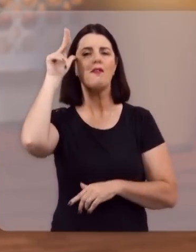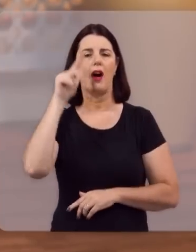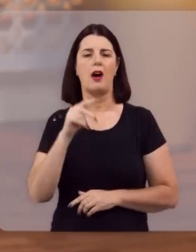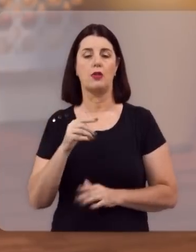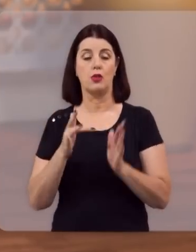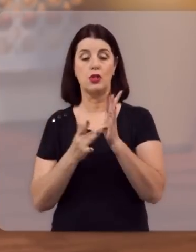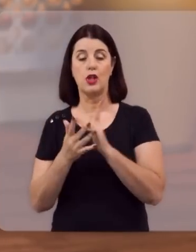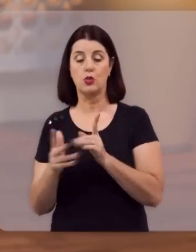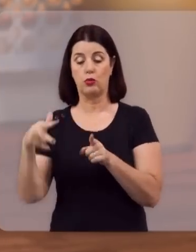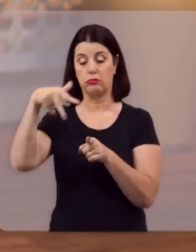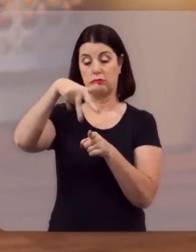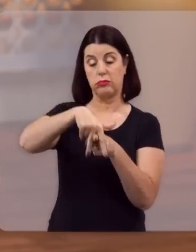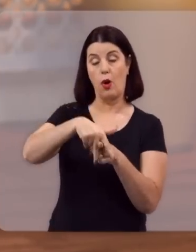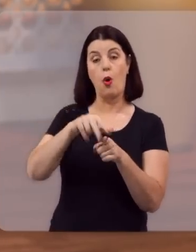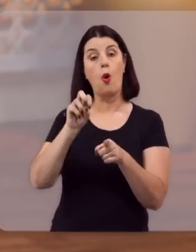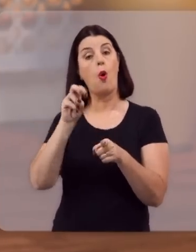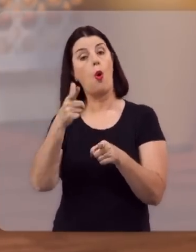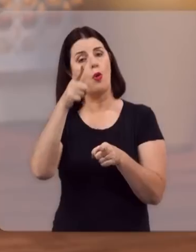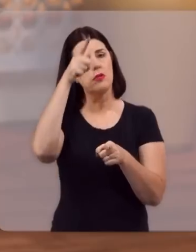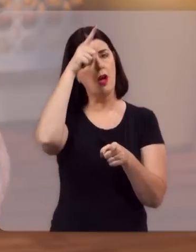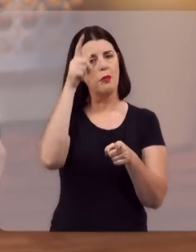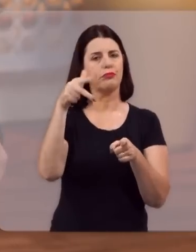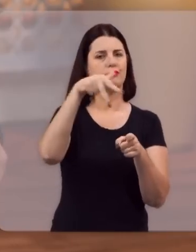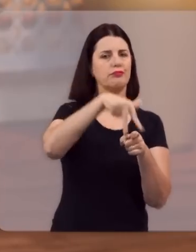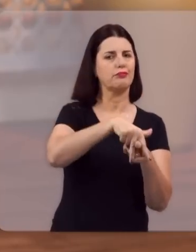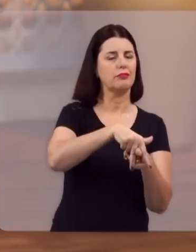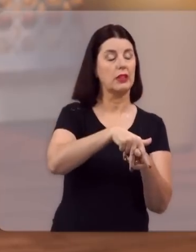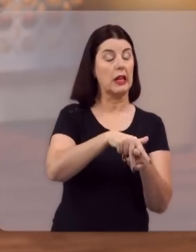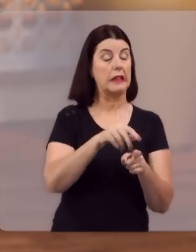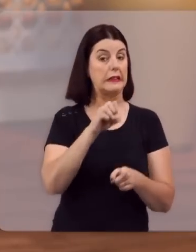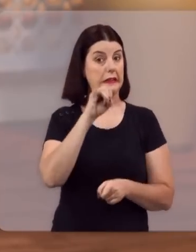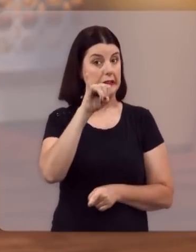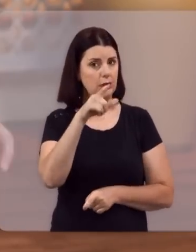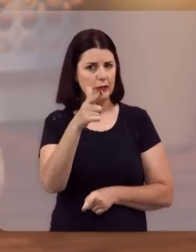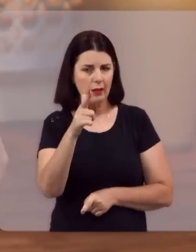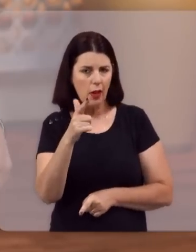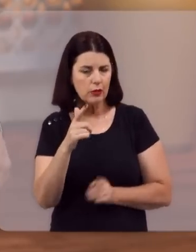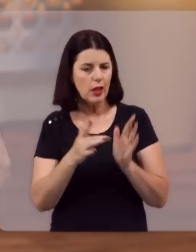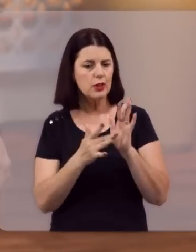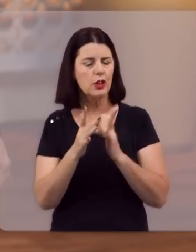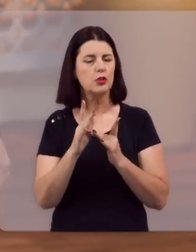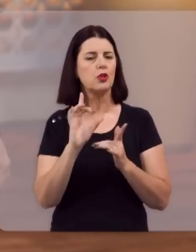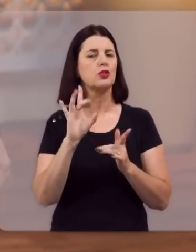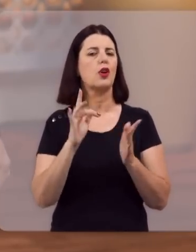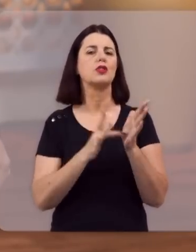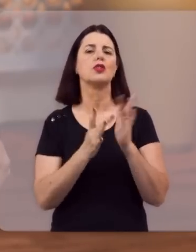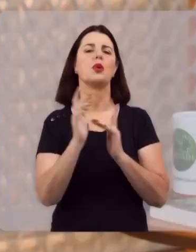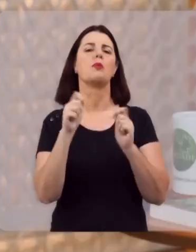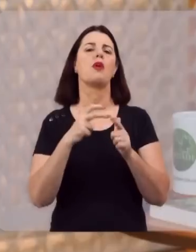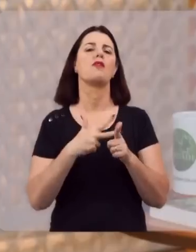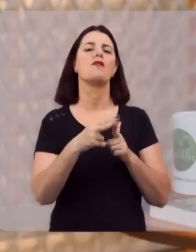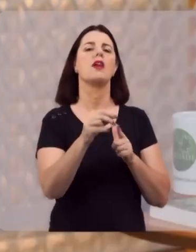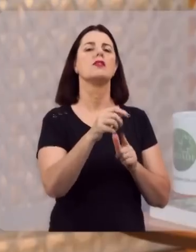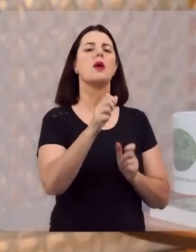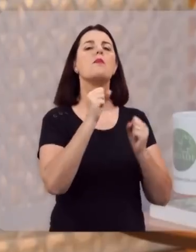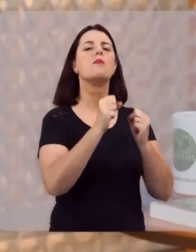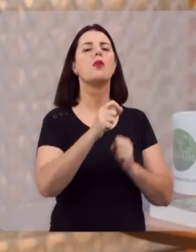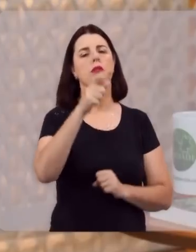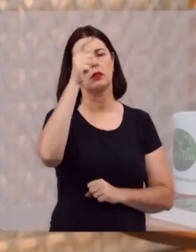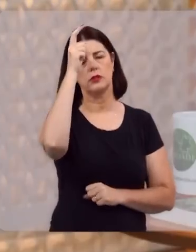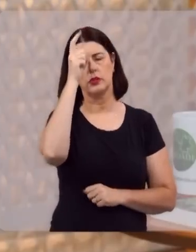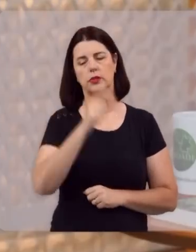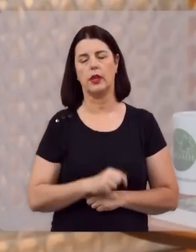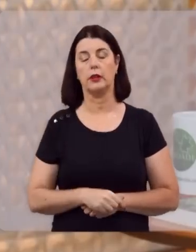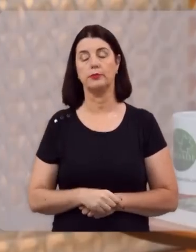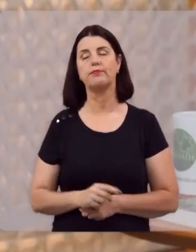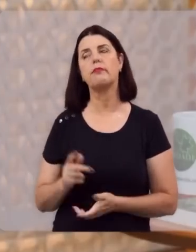Satanás. Então, se você não está em Cristo, corra para Cristo, porque só ele que venceu o poder das trevas. É verdade. Mas enquanto